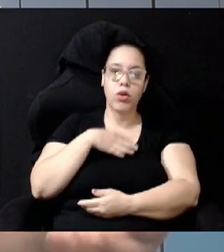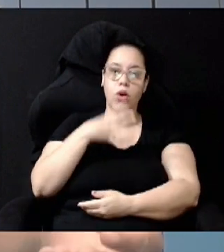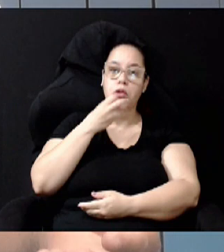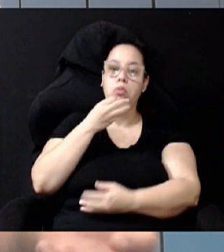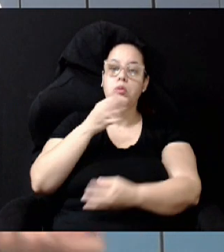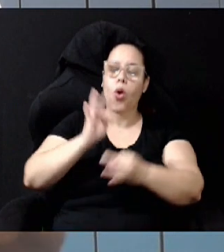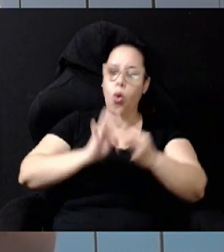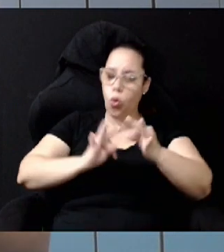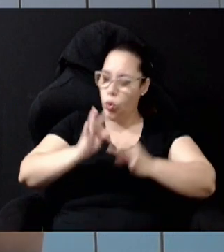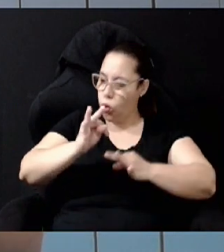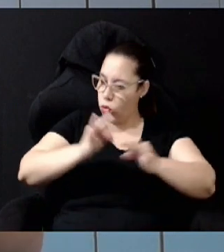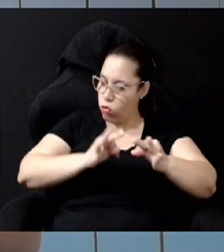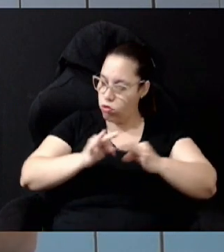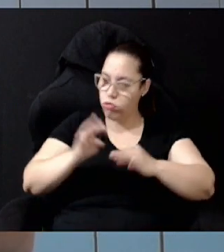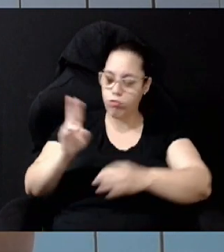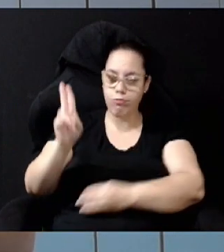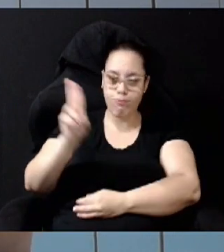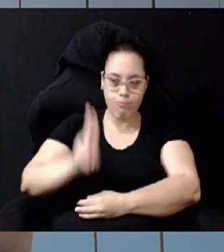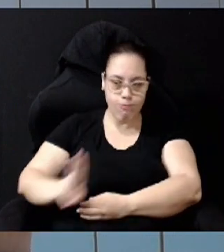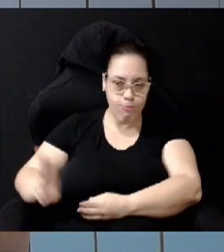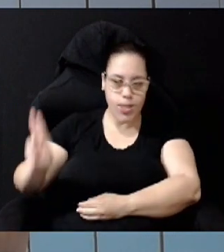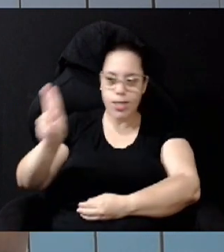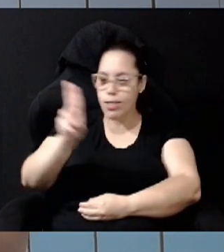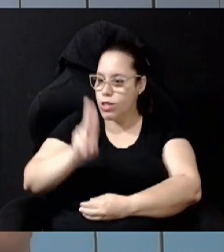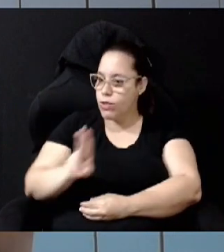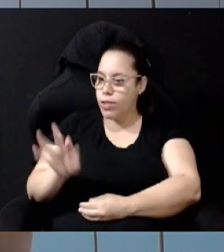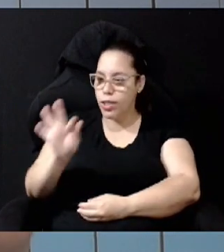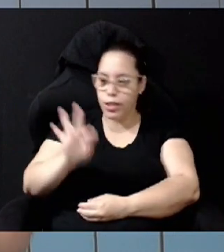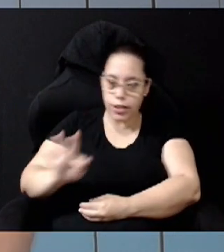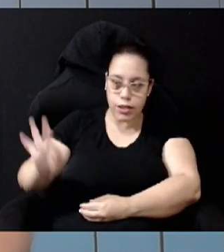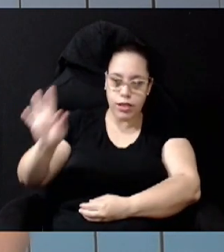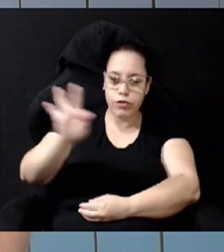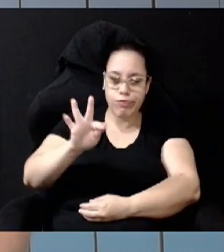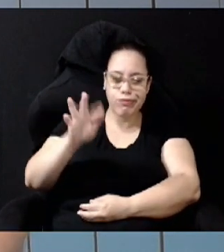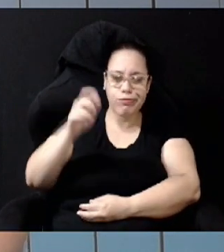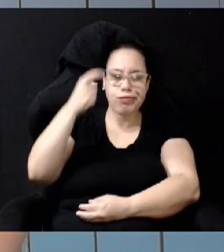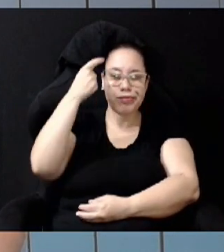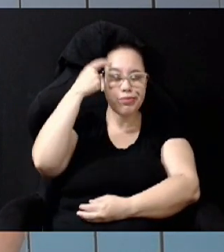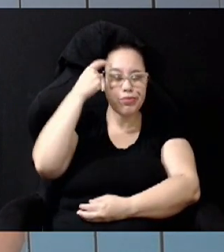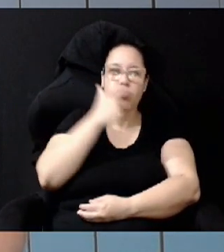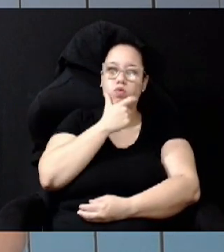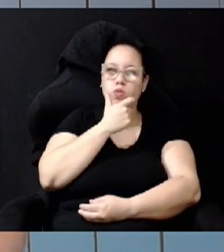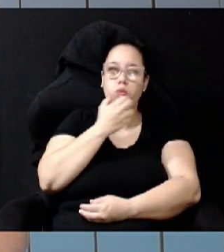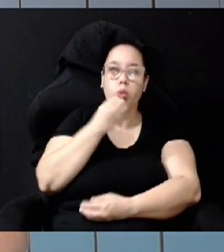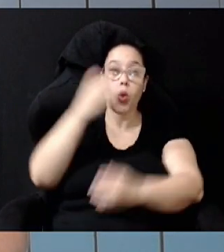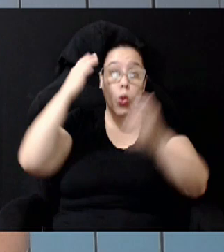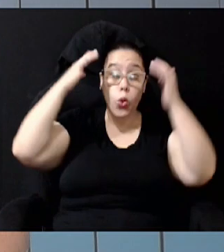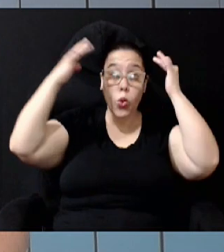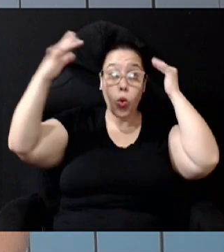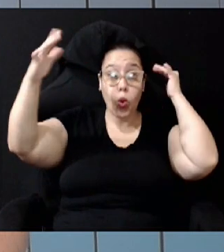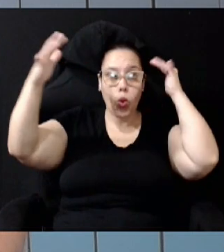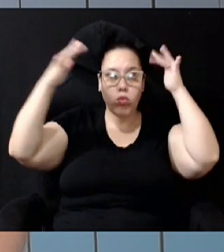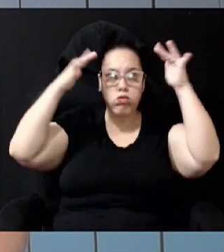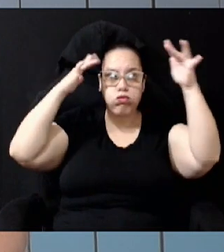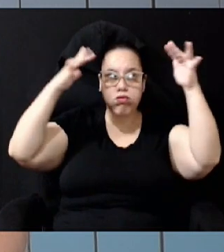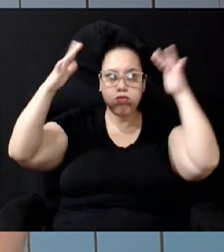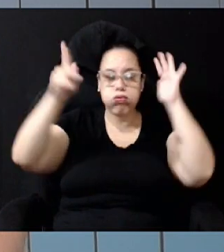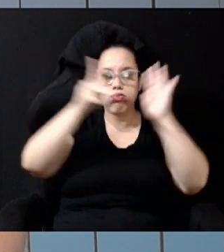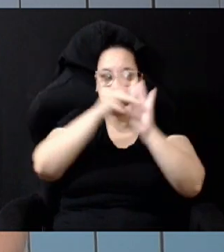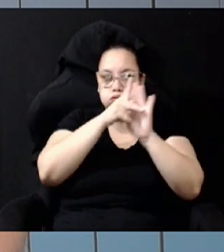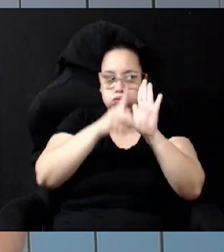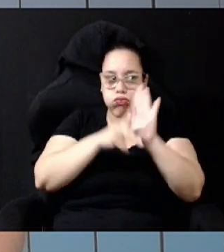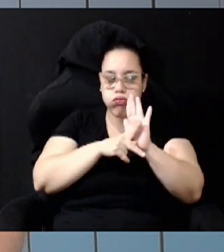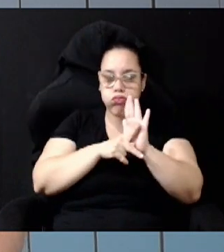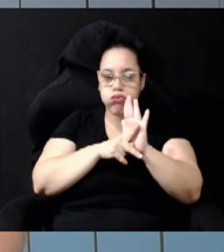as universidades, tem cabeças pensantes com muito boas ideias, tem, inclusive, projetos interessantes, como essa questão